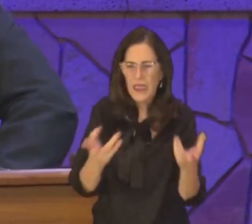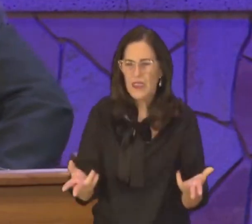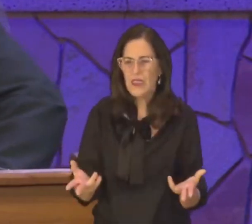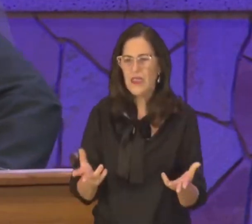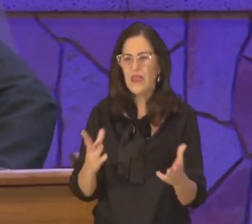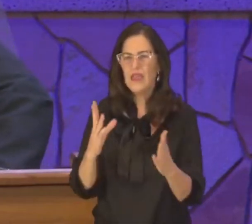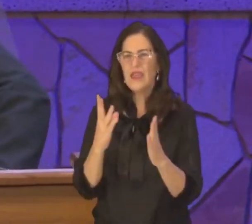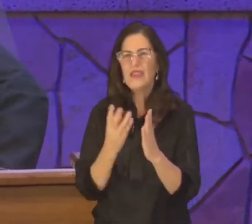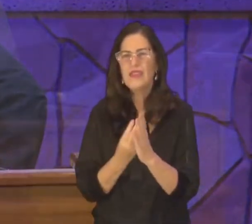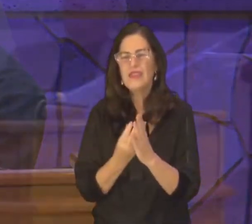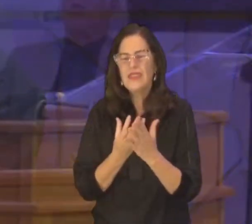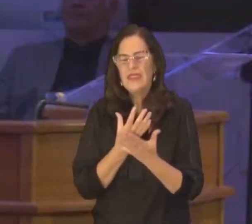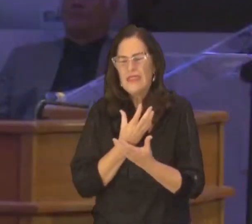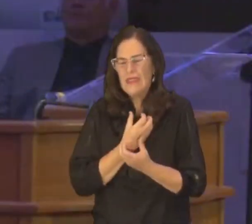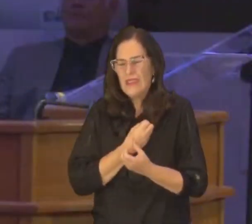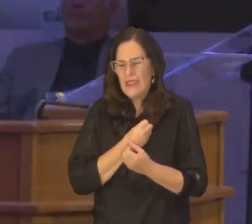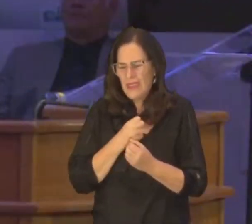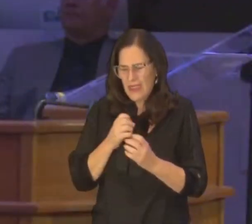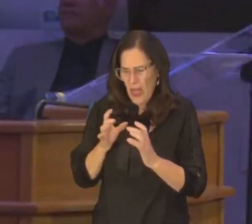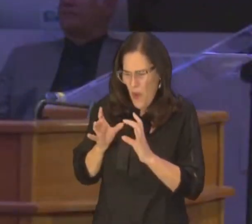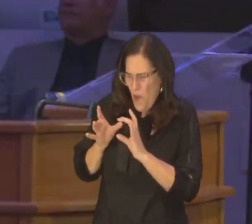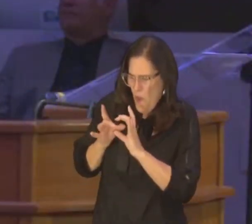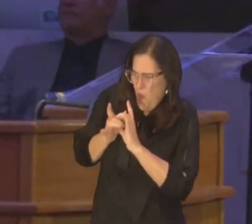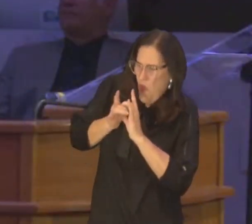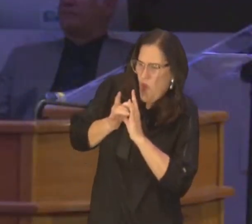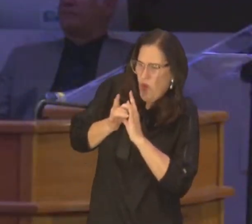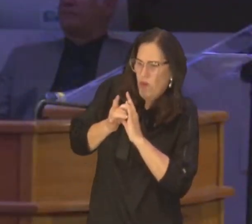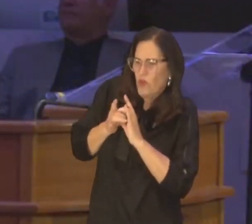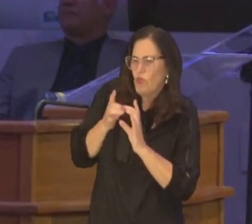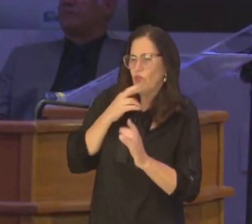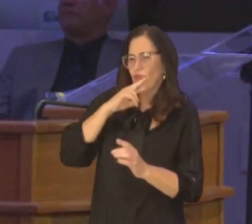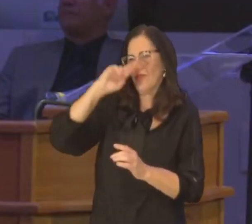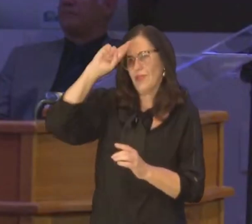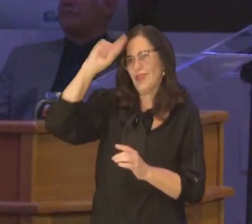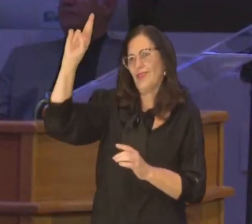igreja estava muito ligada com o Senhor.